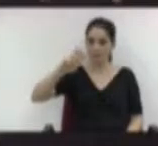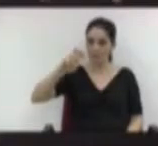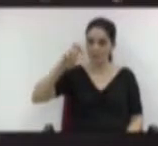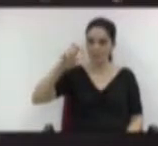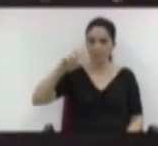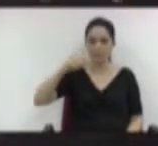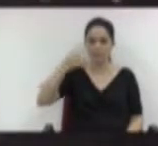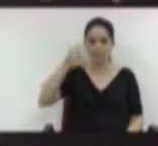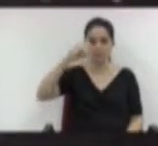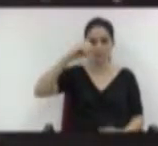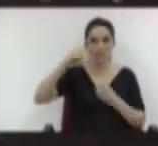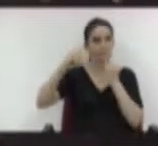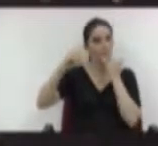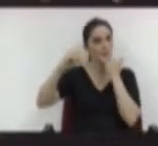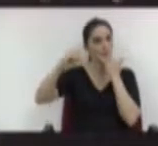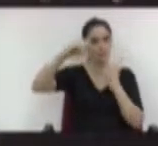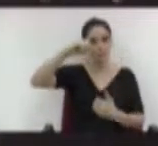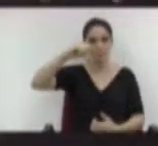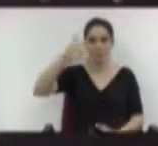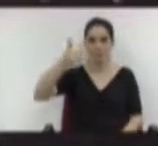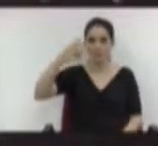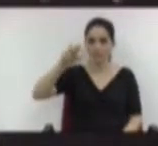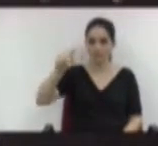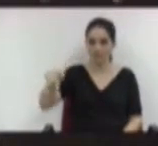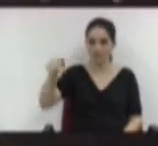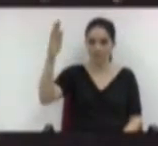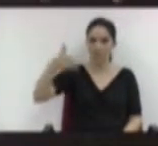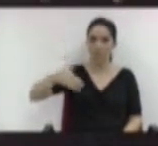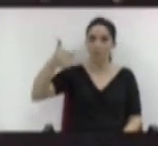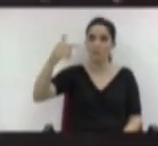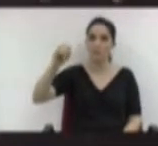917/2015. Autor, vereadora professora Érica Monteiro.